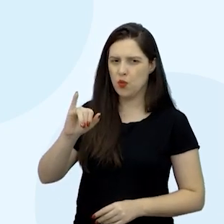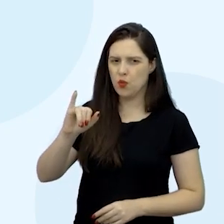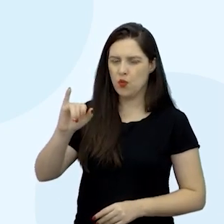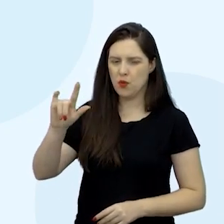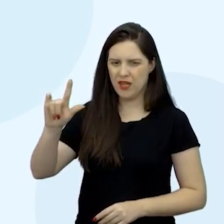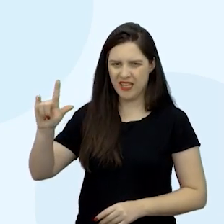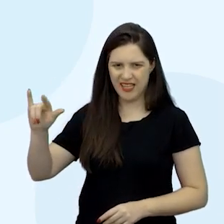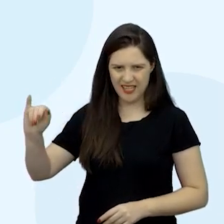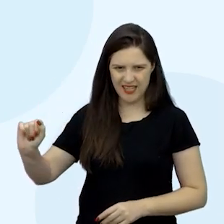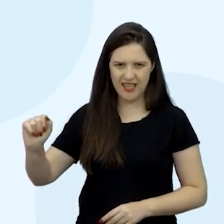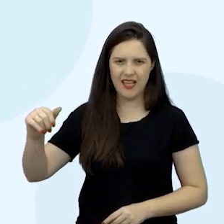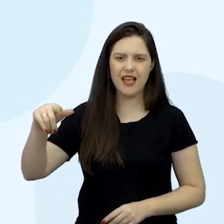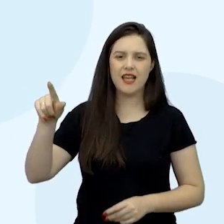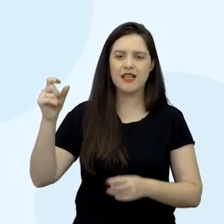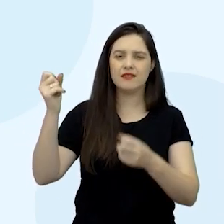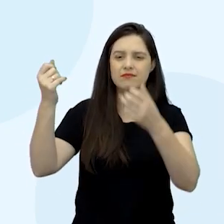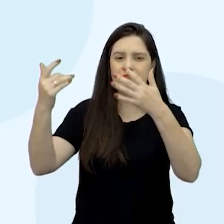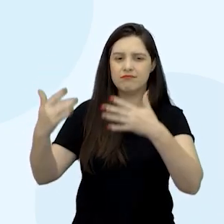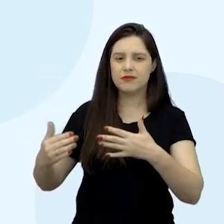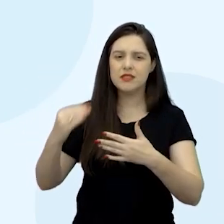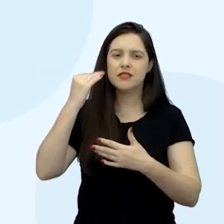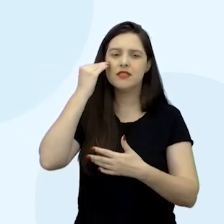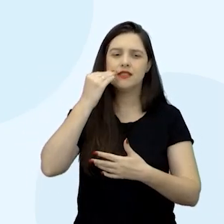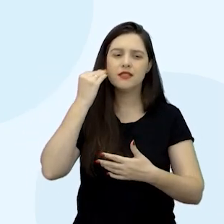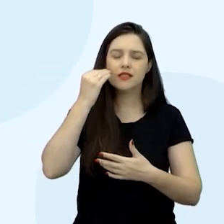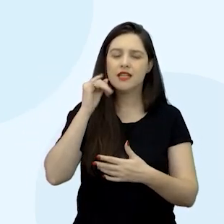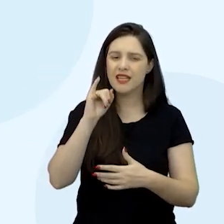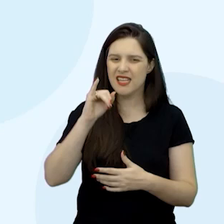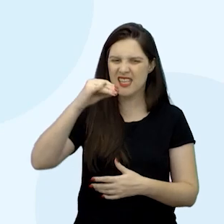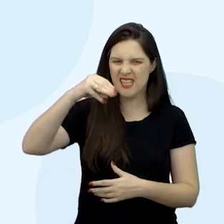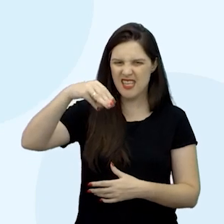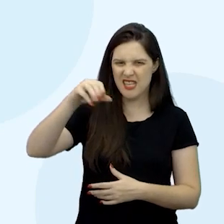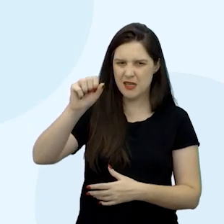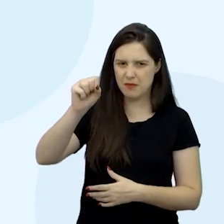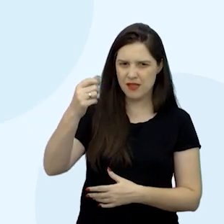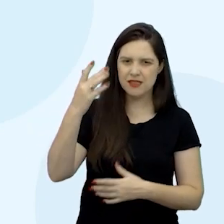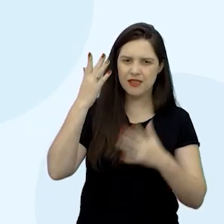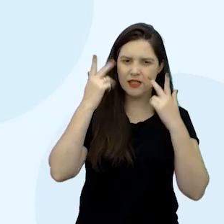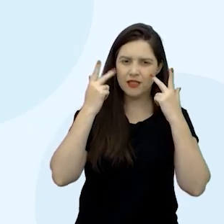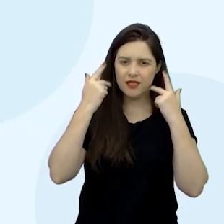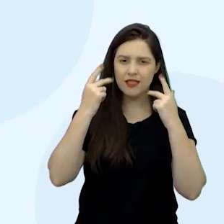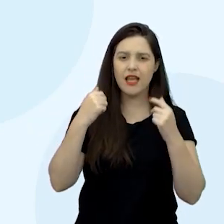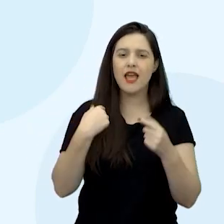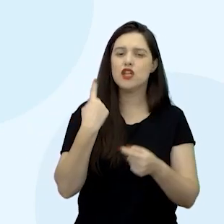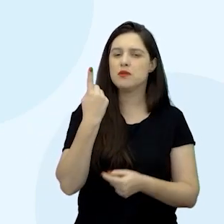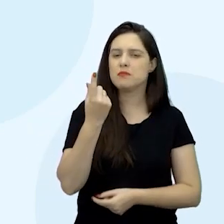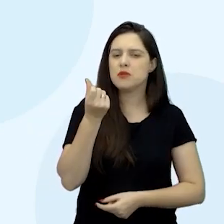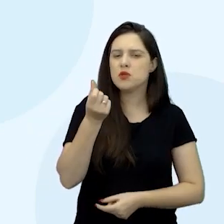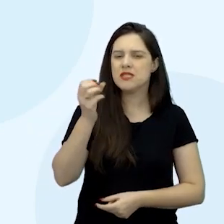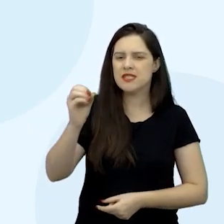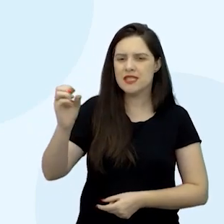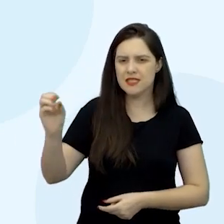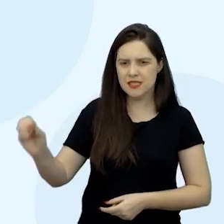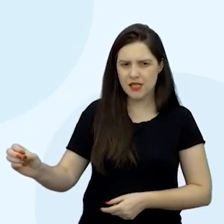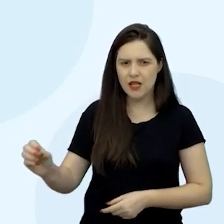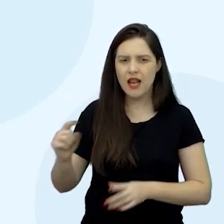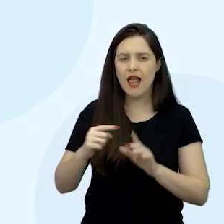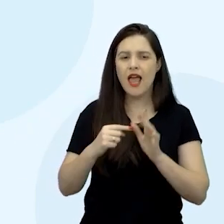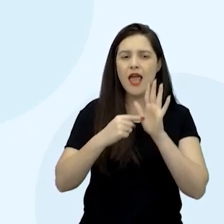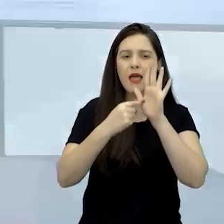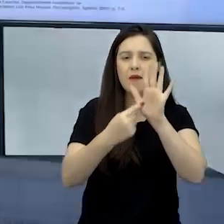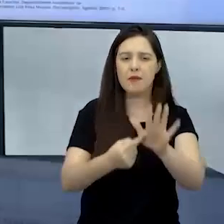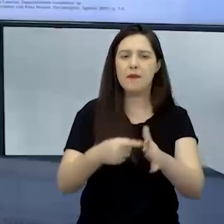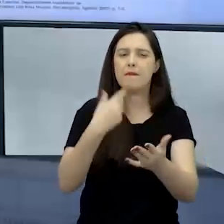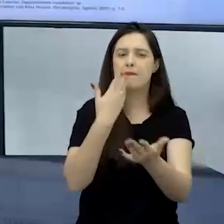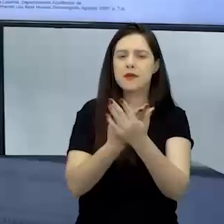ímãs naturais, publicado em 1600, talvez represente o primeiro estudo científico a respeito do magnetismo. Tá,